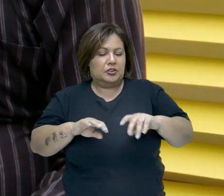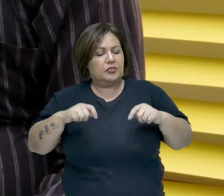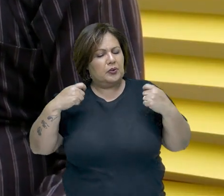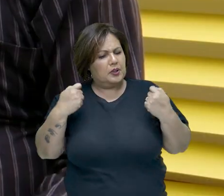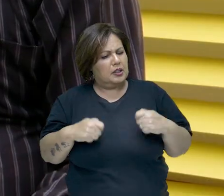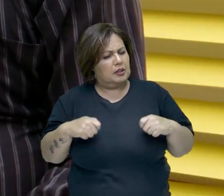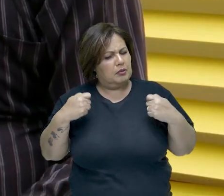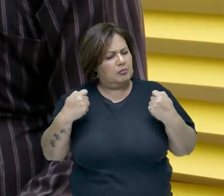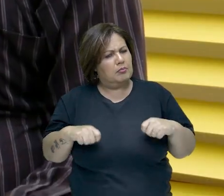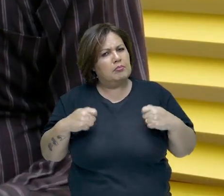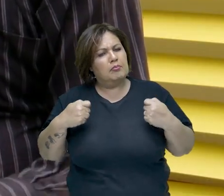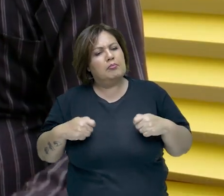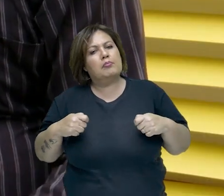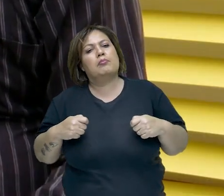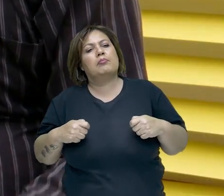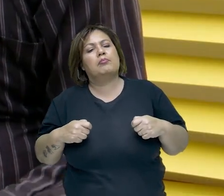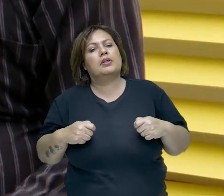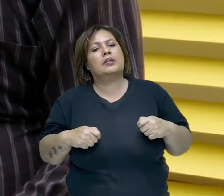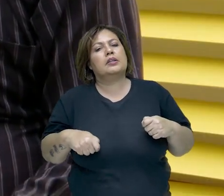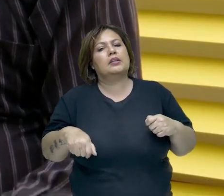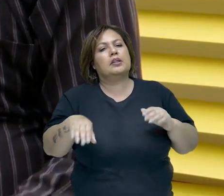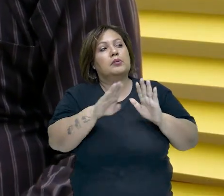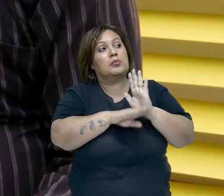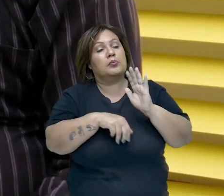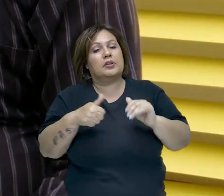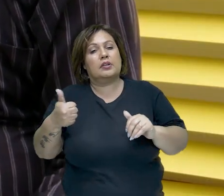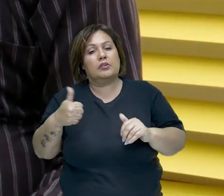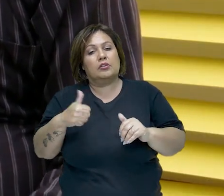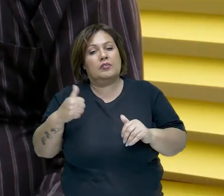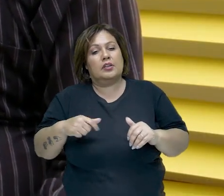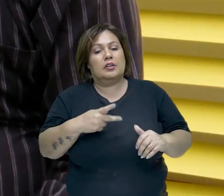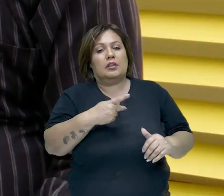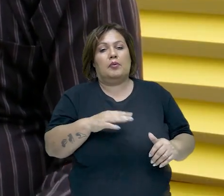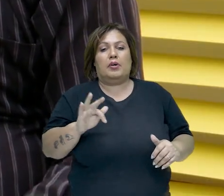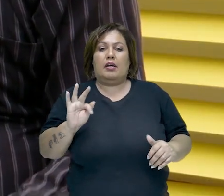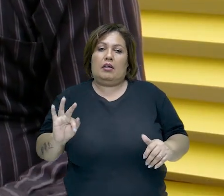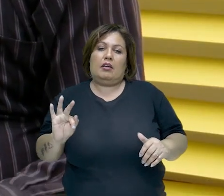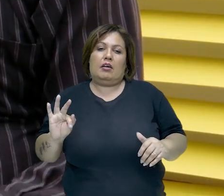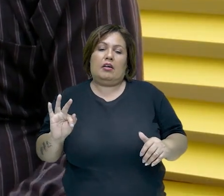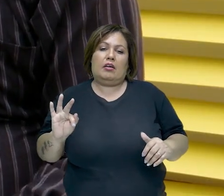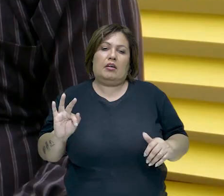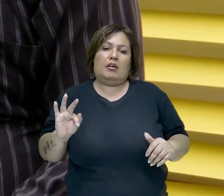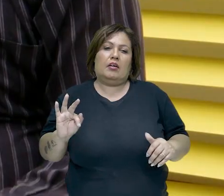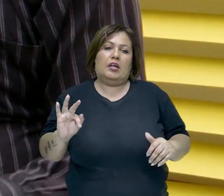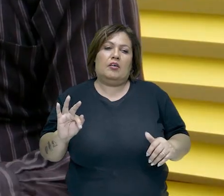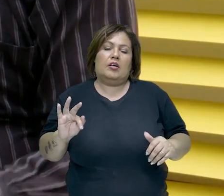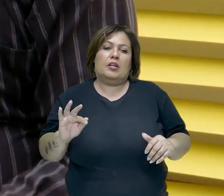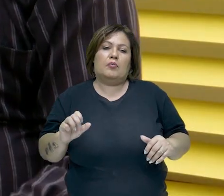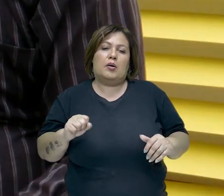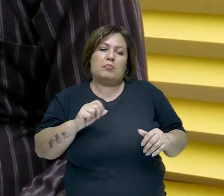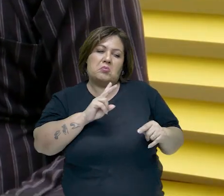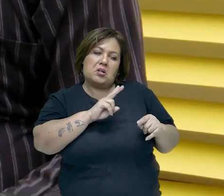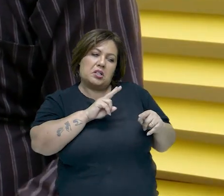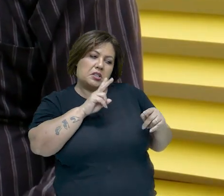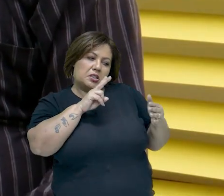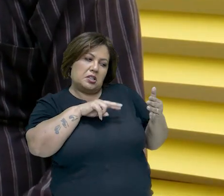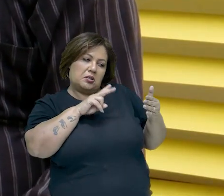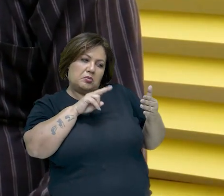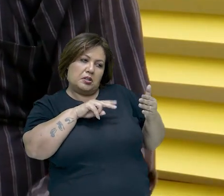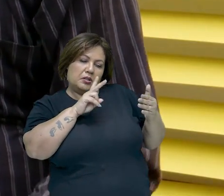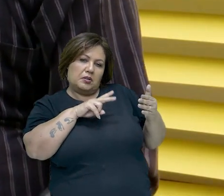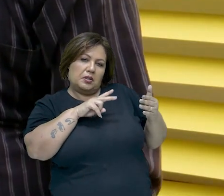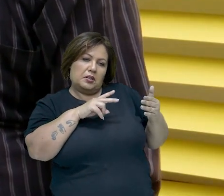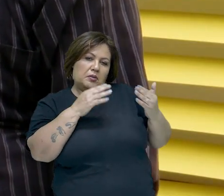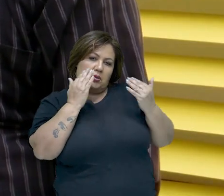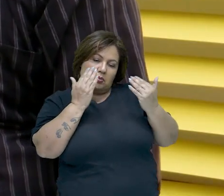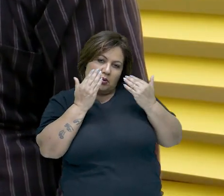a necessidade, que passam pelo processo de avaliação da Polícia Federal, que passam pelo monitoramento, pela